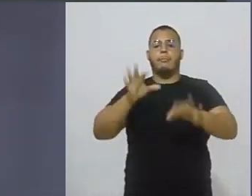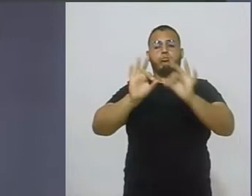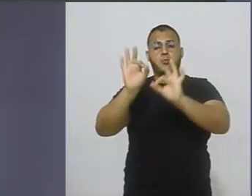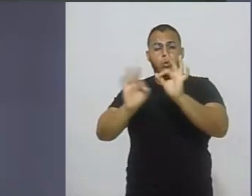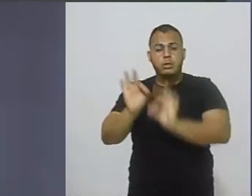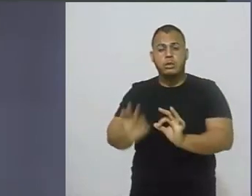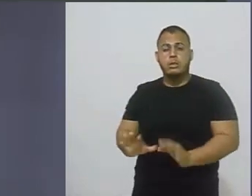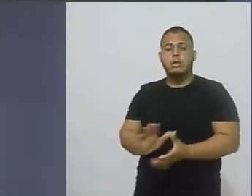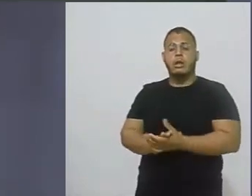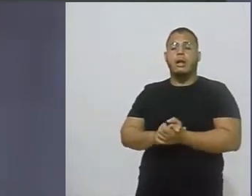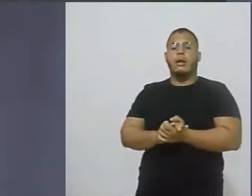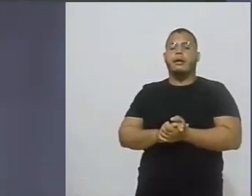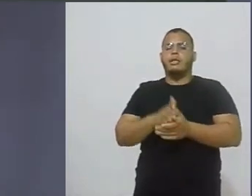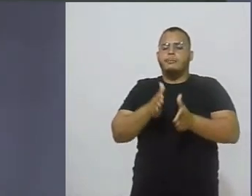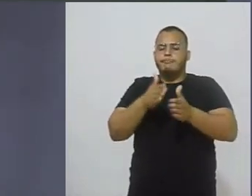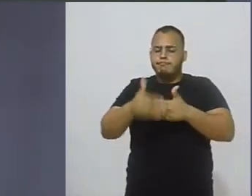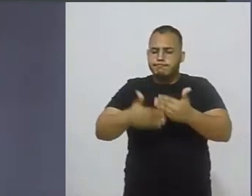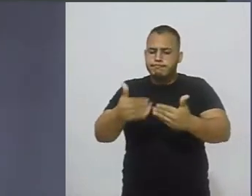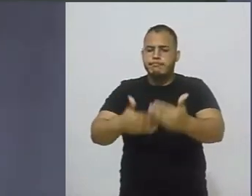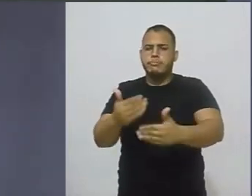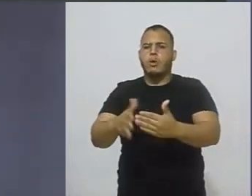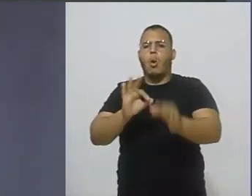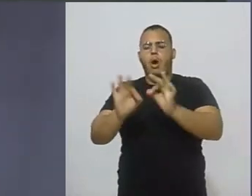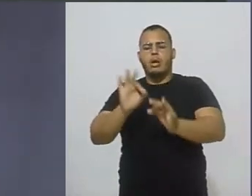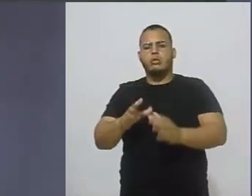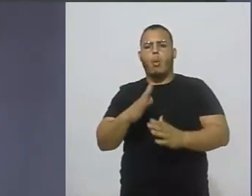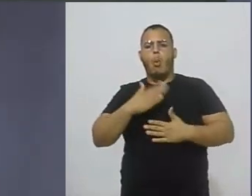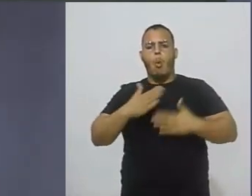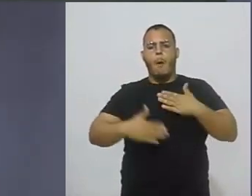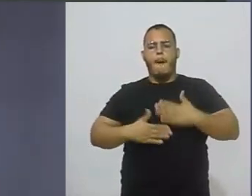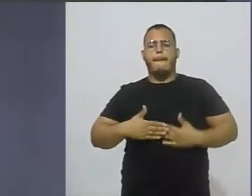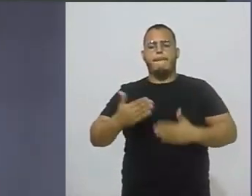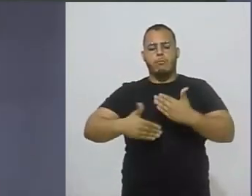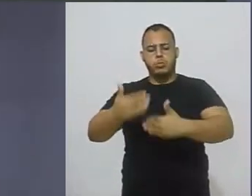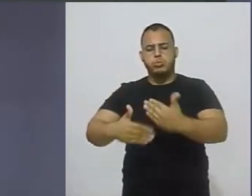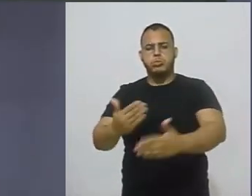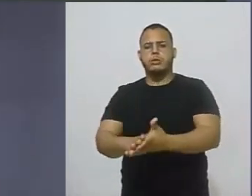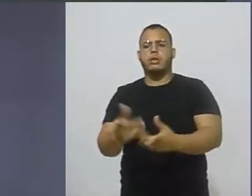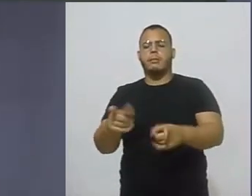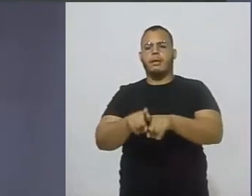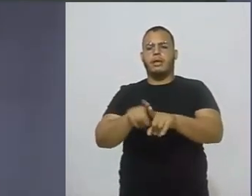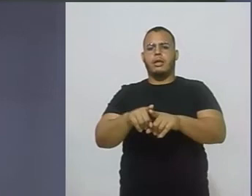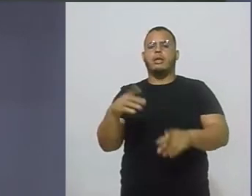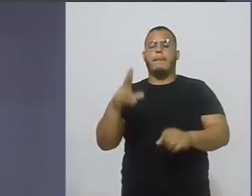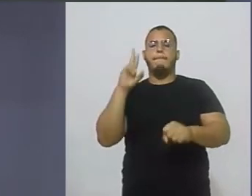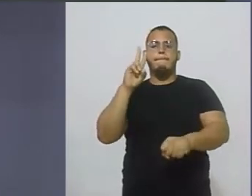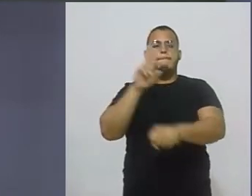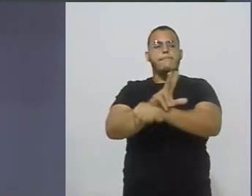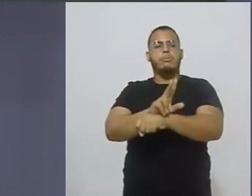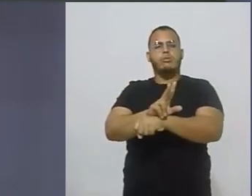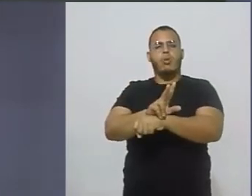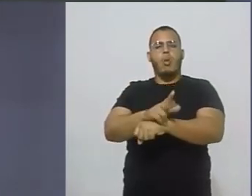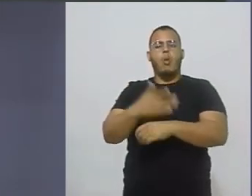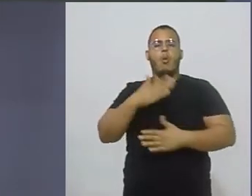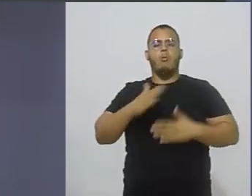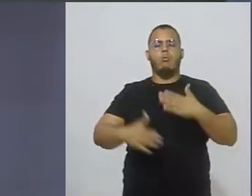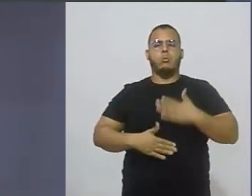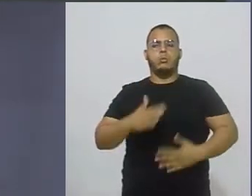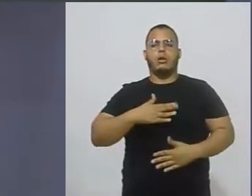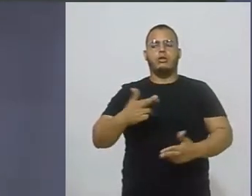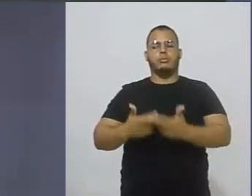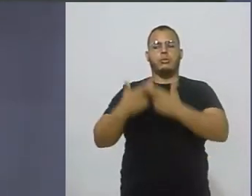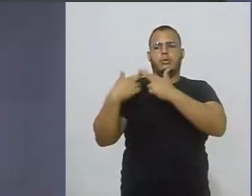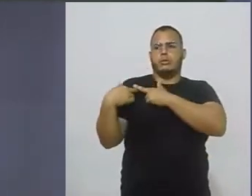corpo para passar por esses processos. Ele também pode agir diretamente em processos de defesa do corpo e aí ele pode ser